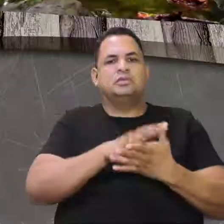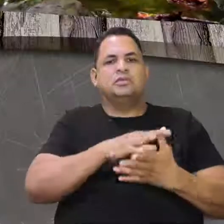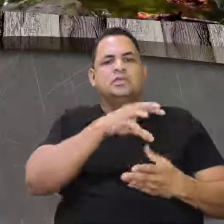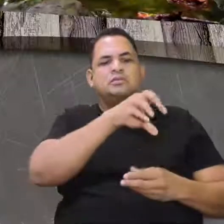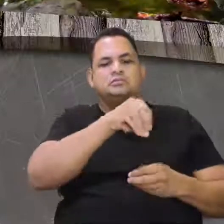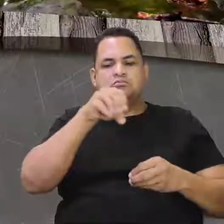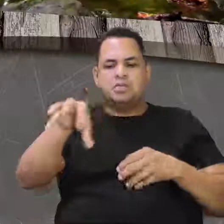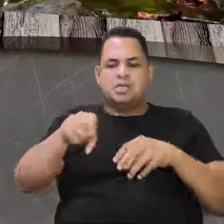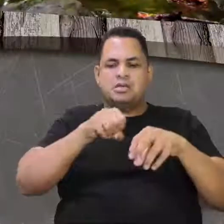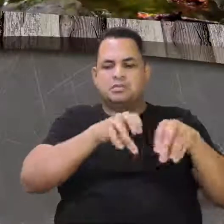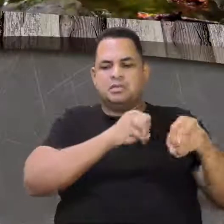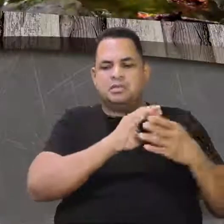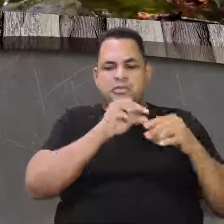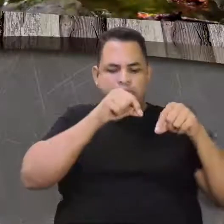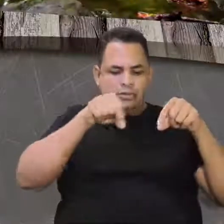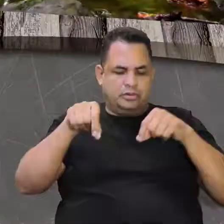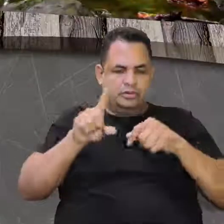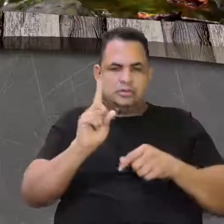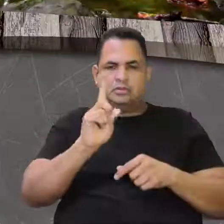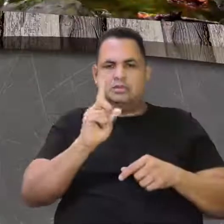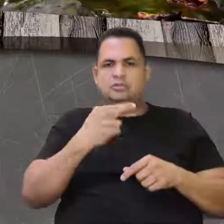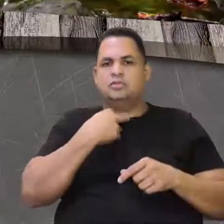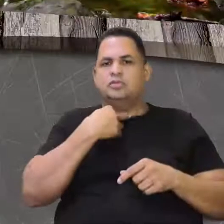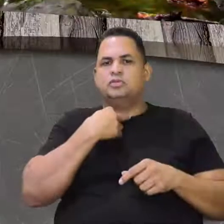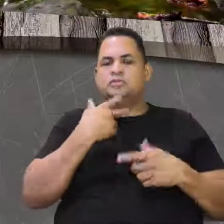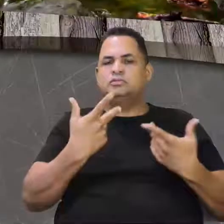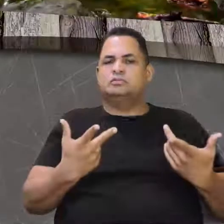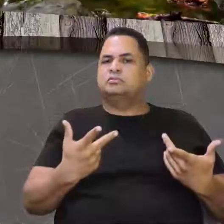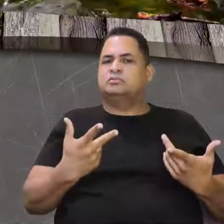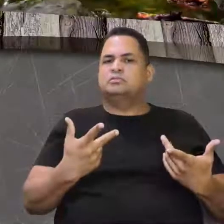sair coletando as sementes, não.